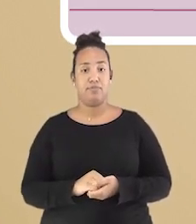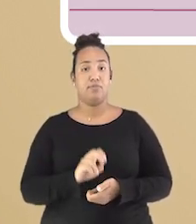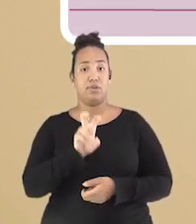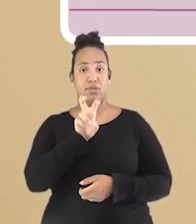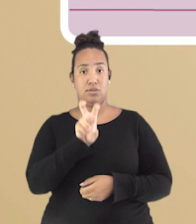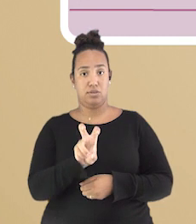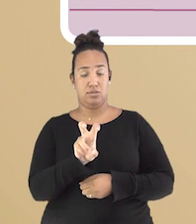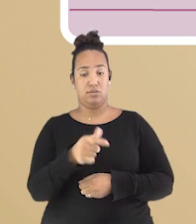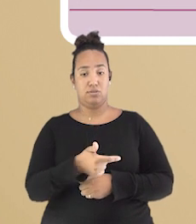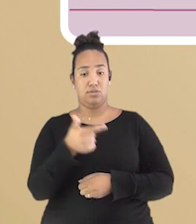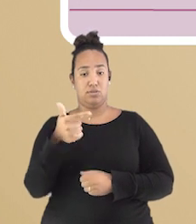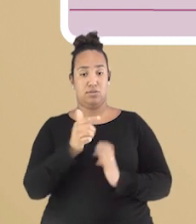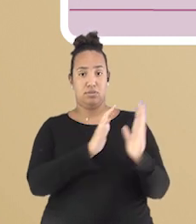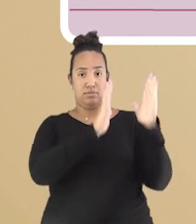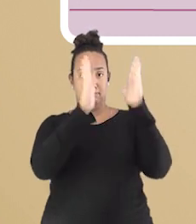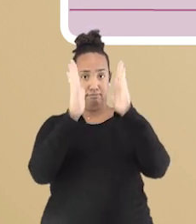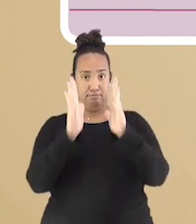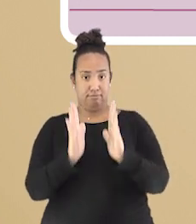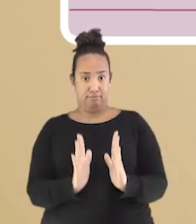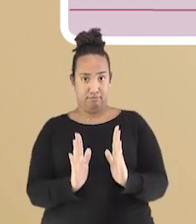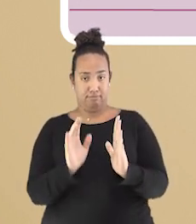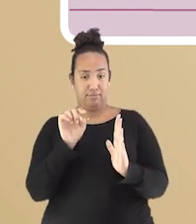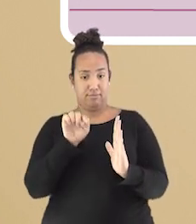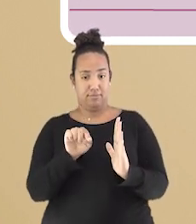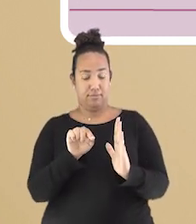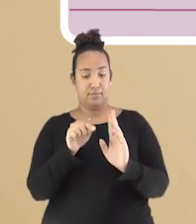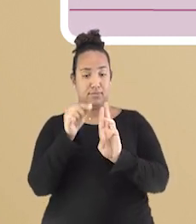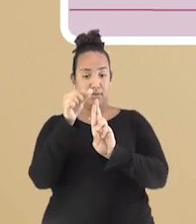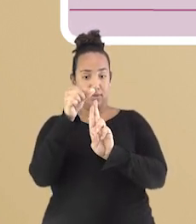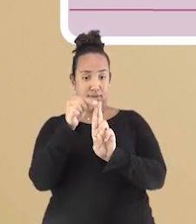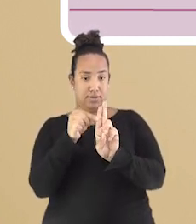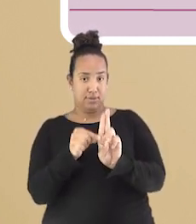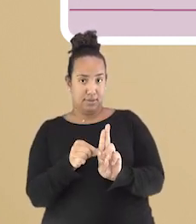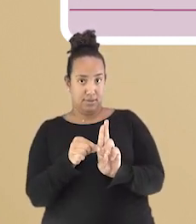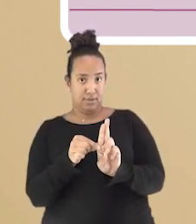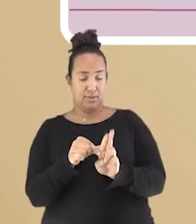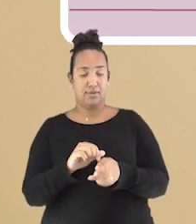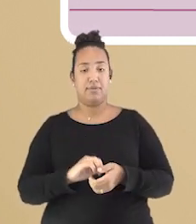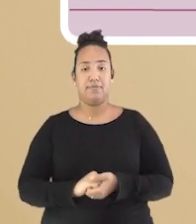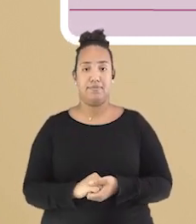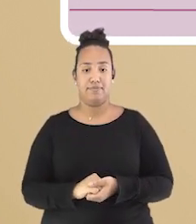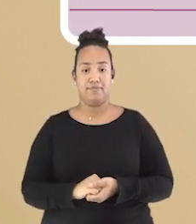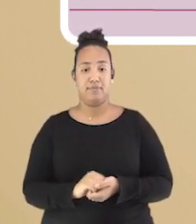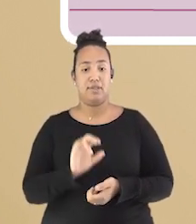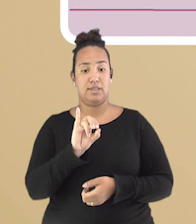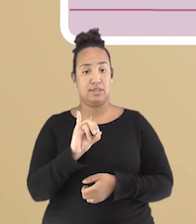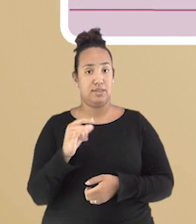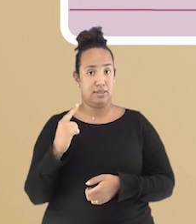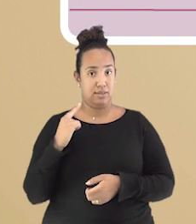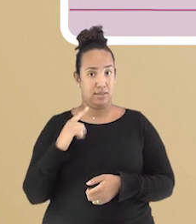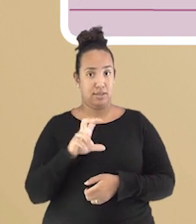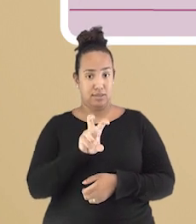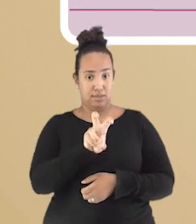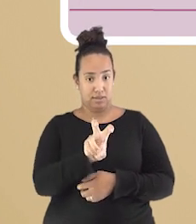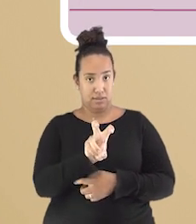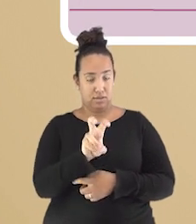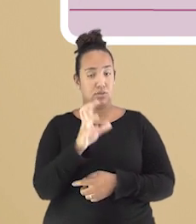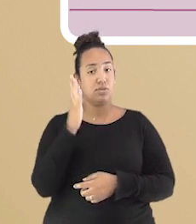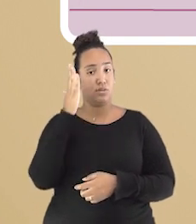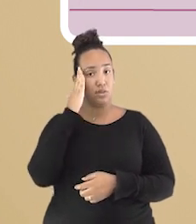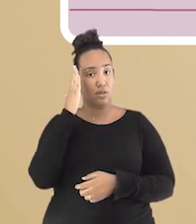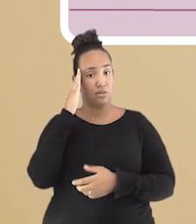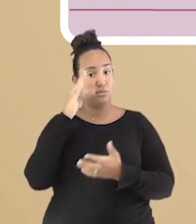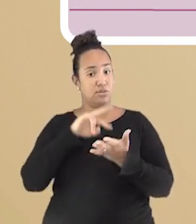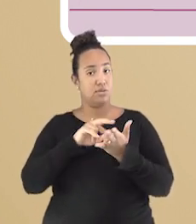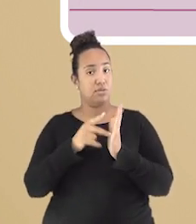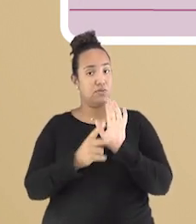segunda ordem, que é a ordem das dezenas. Então, se temos 5 dezenas, sabemos que corresponde